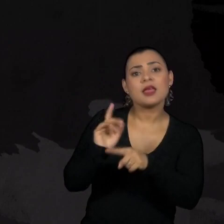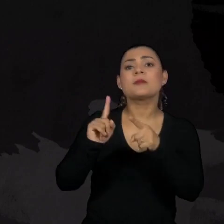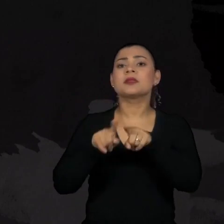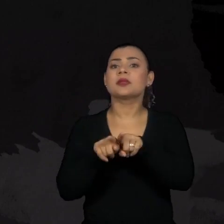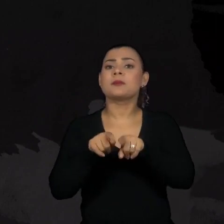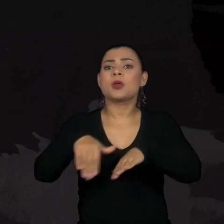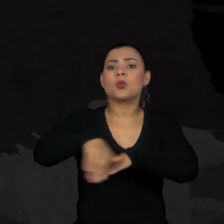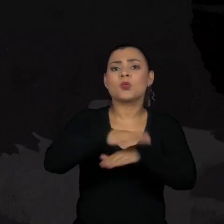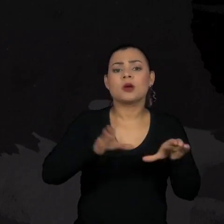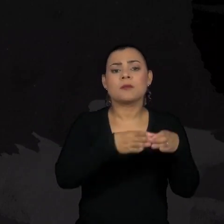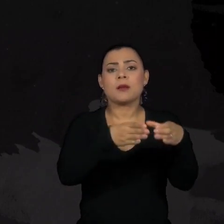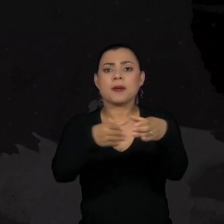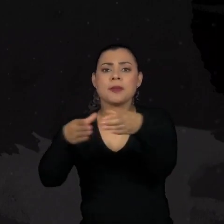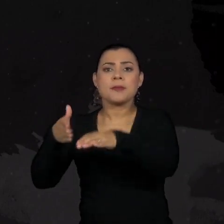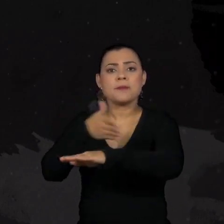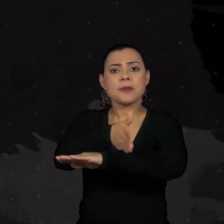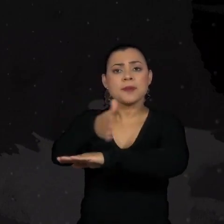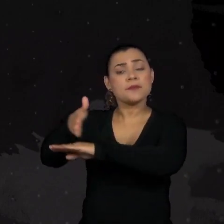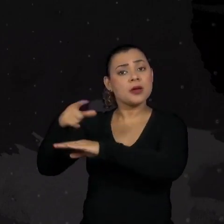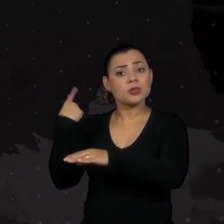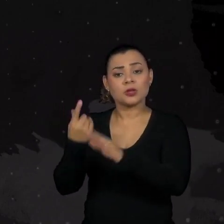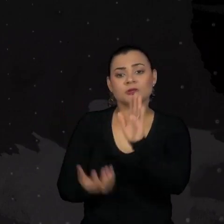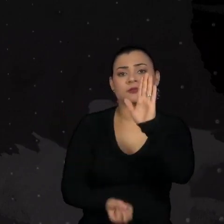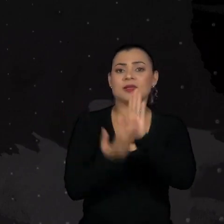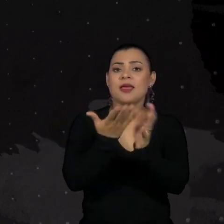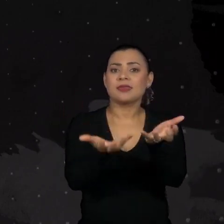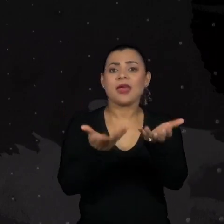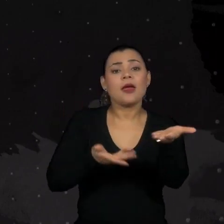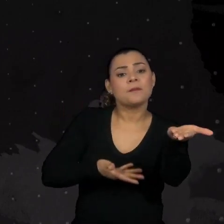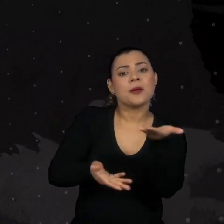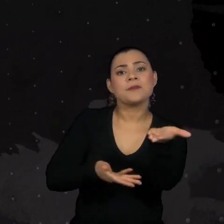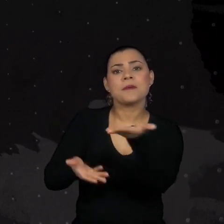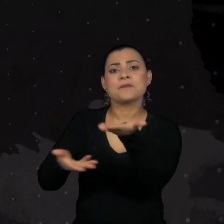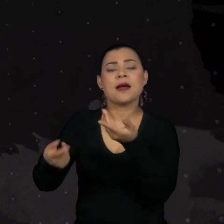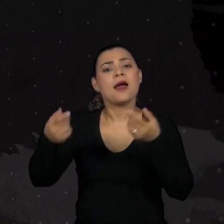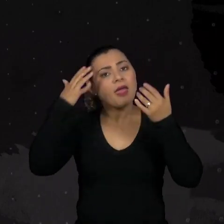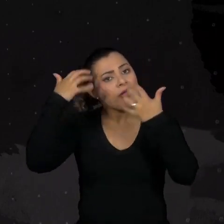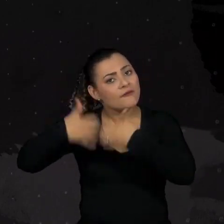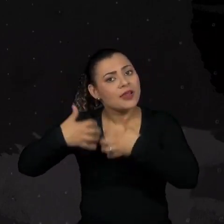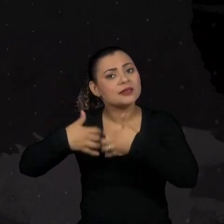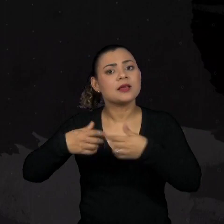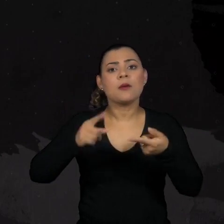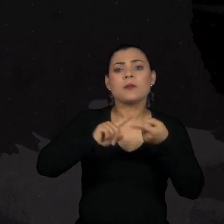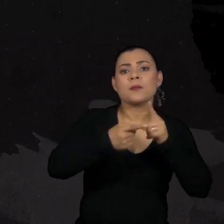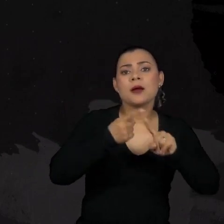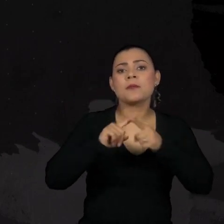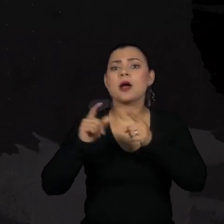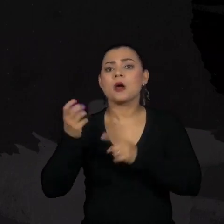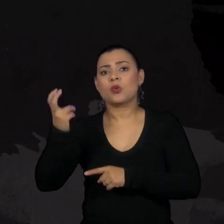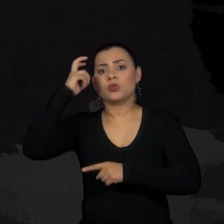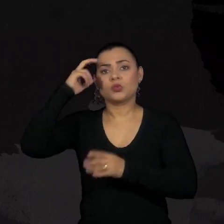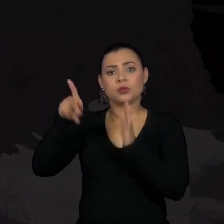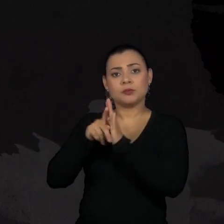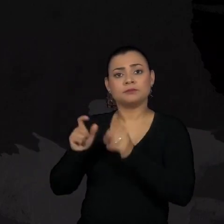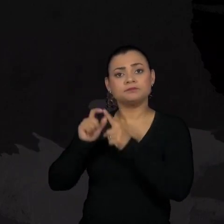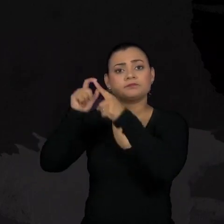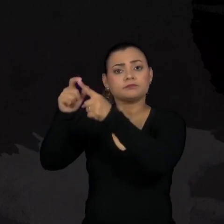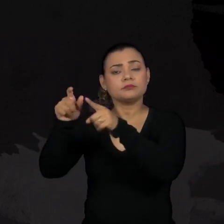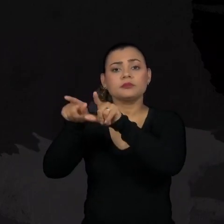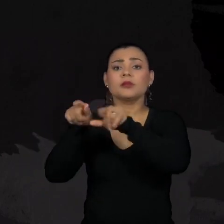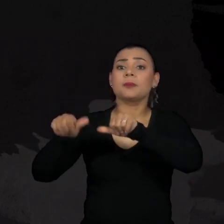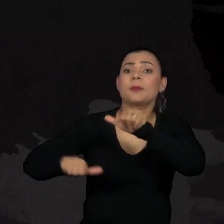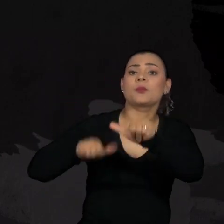intervenções urbanas, pretendemos criar espaços de diálogo, reflexão, valorização da cultura periférica e a mudança de